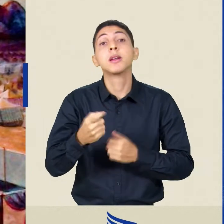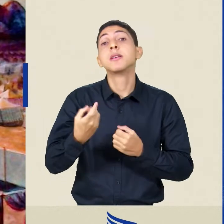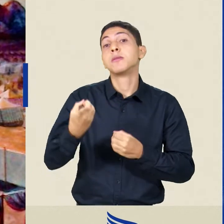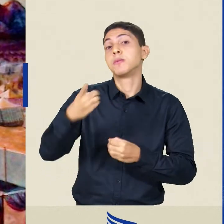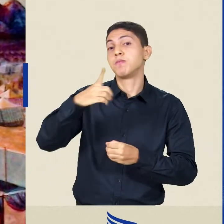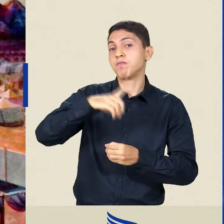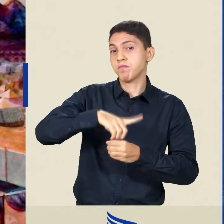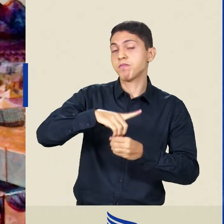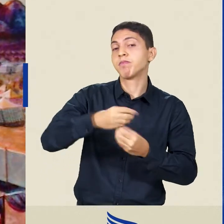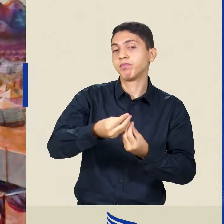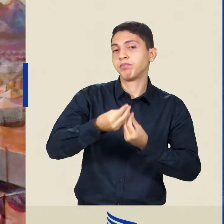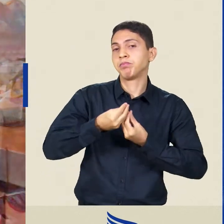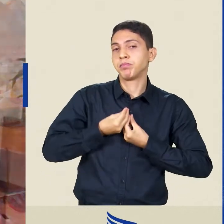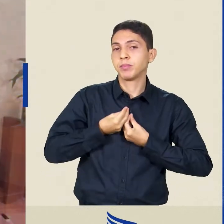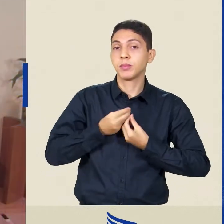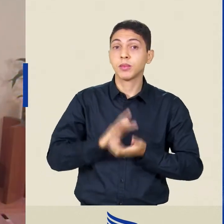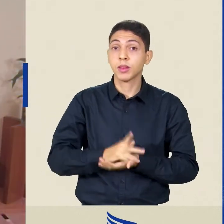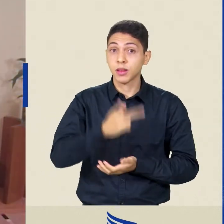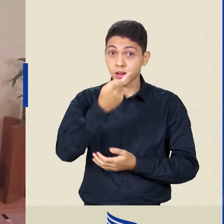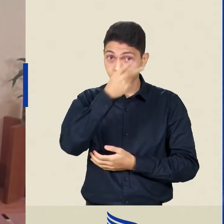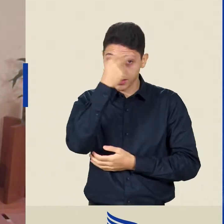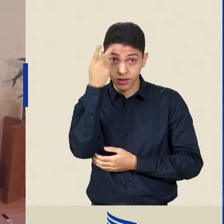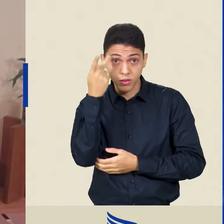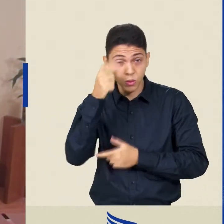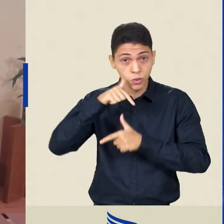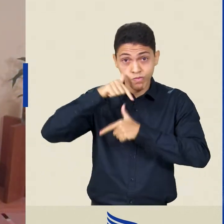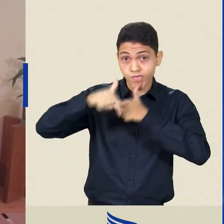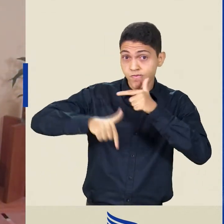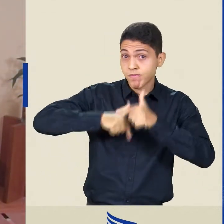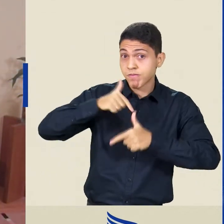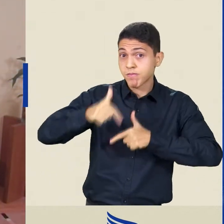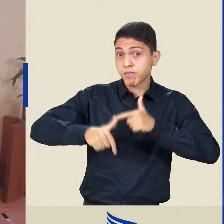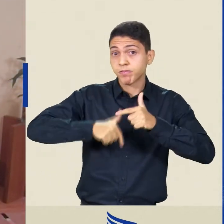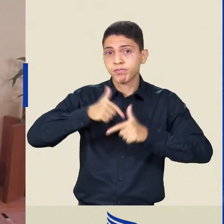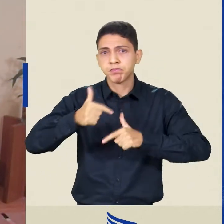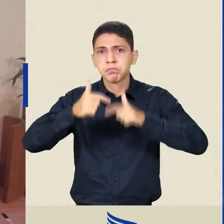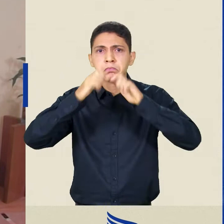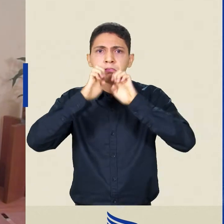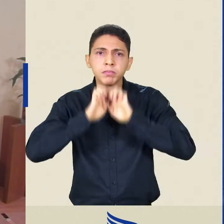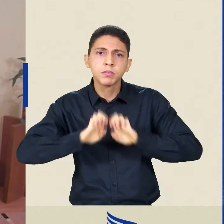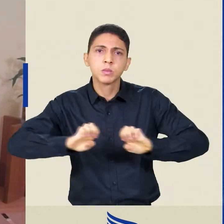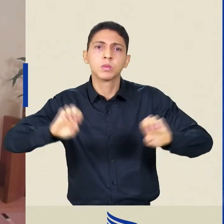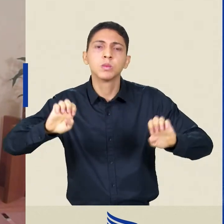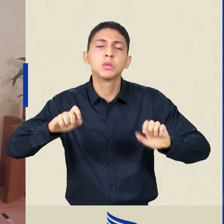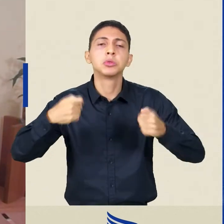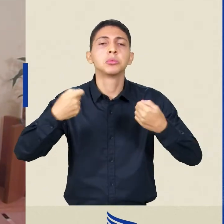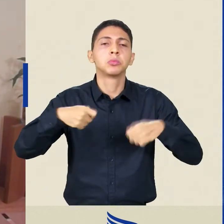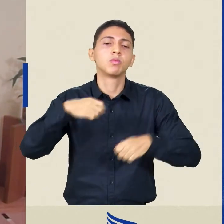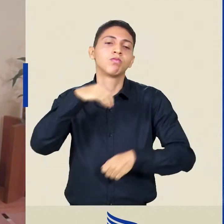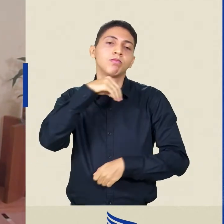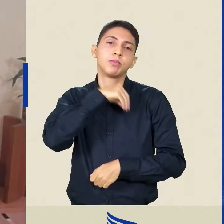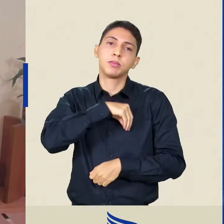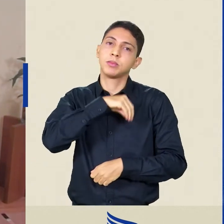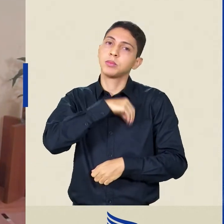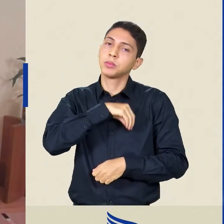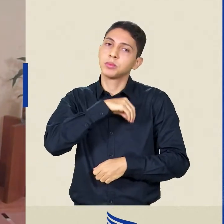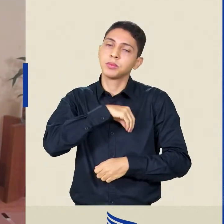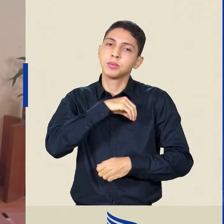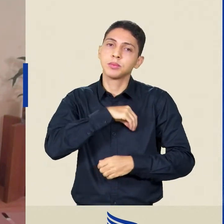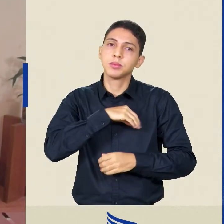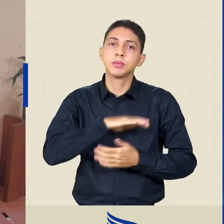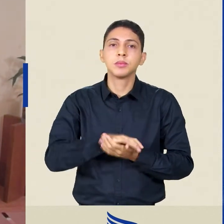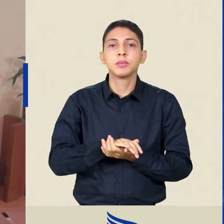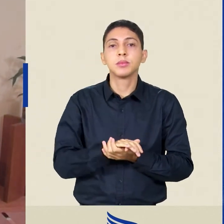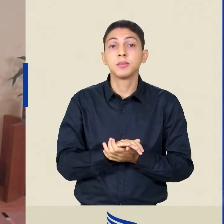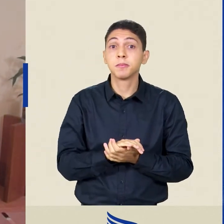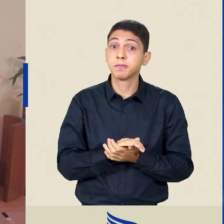se dedica a trabalhar na obra do Senhor deve viver do dinheiro do Senhor. No Novo Testamento, o apóstolo Paulo